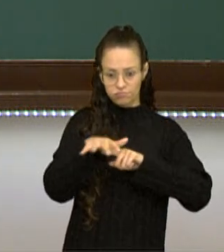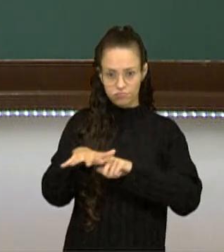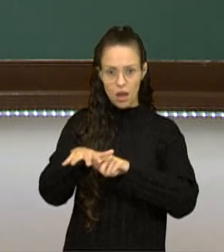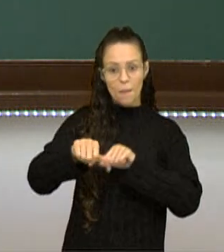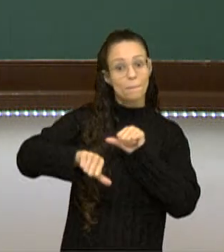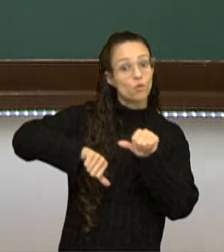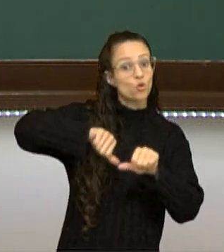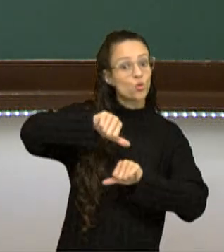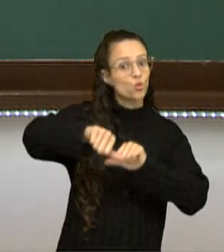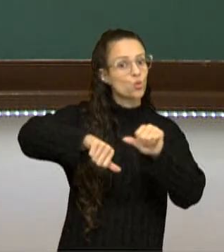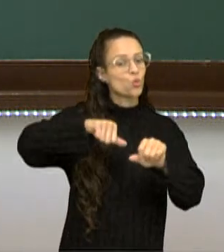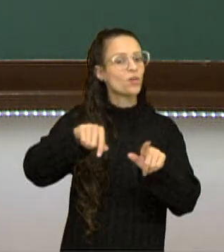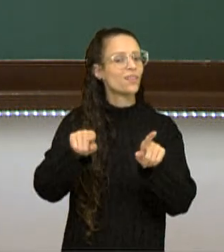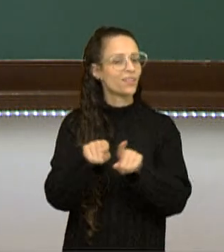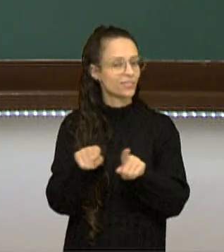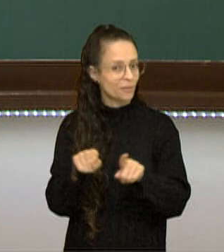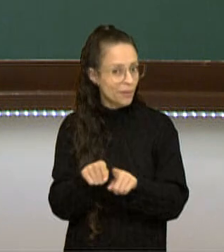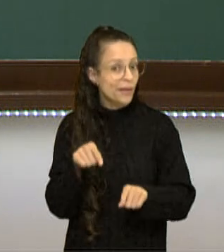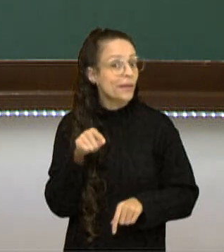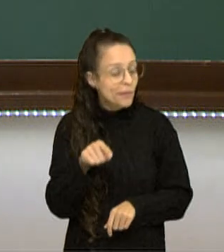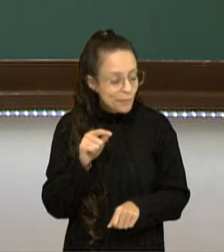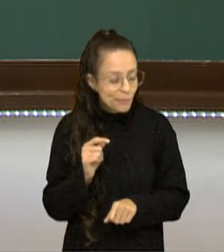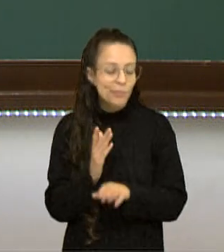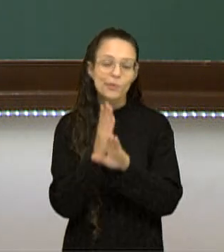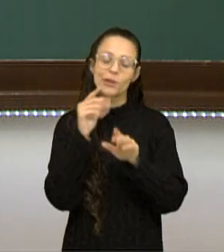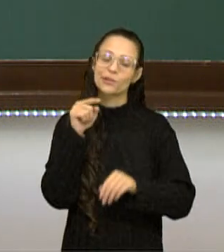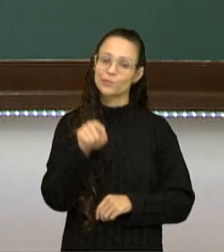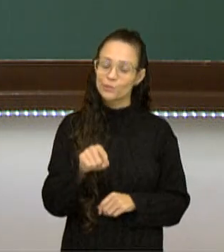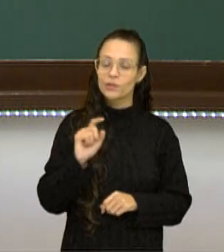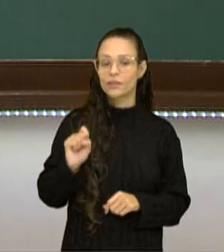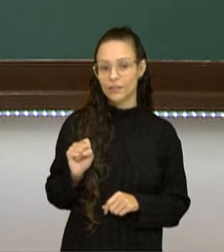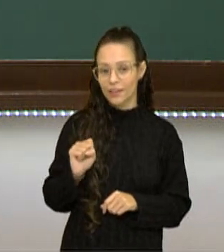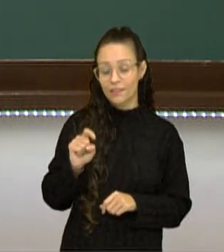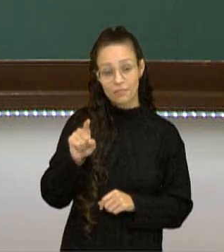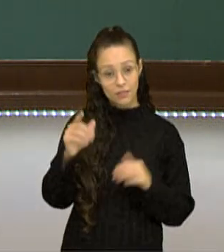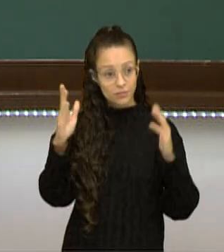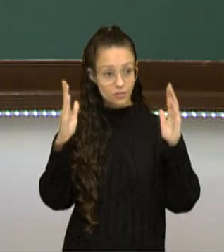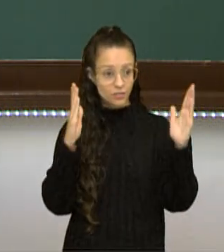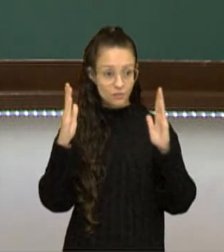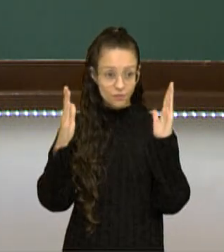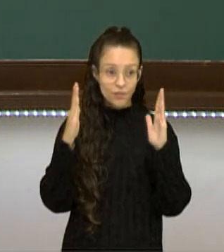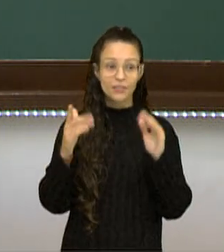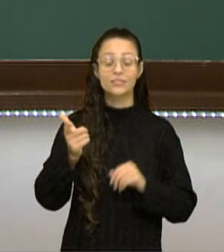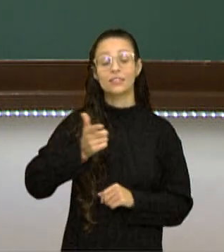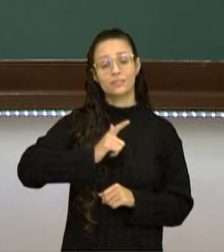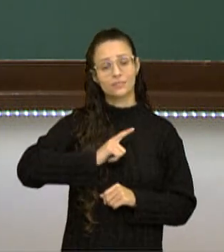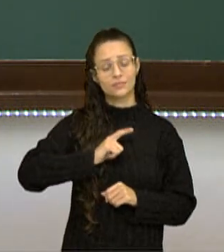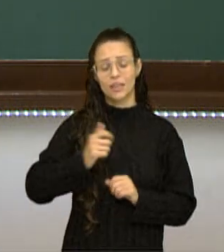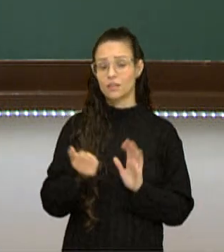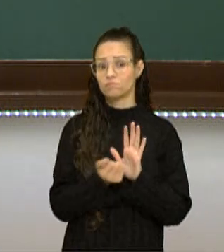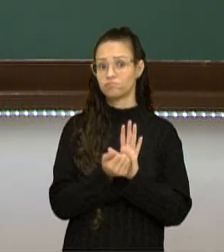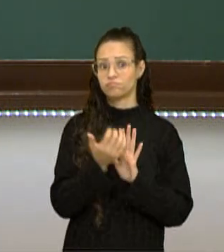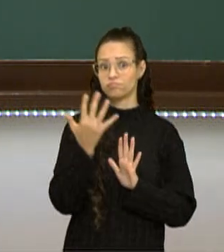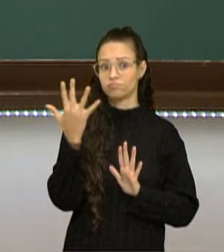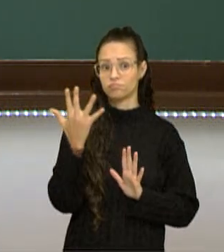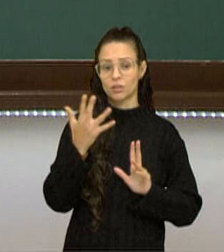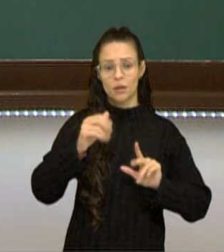na adolescência. E é justamente por isso que nessa fase há tantas mudanças, né,